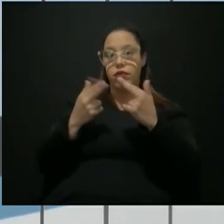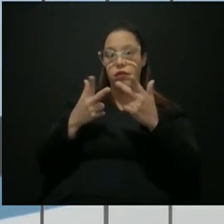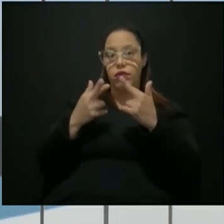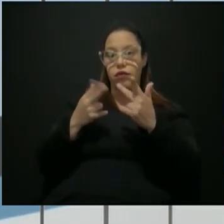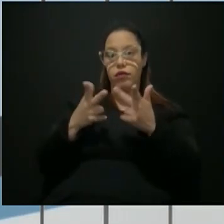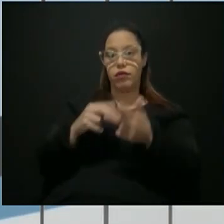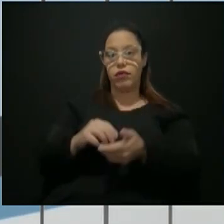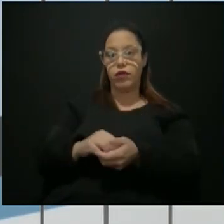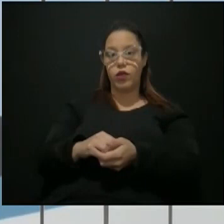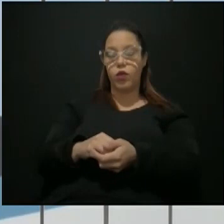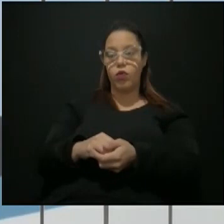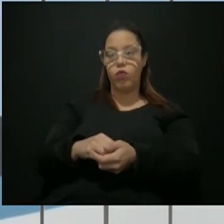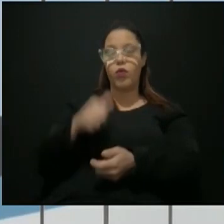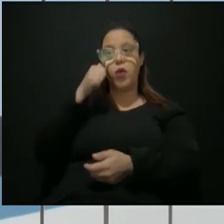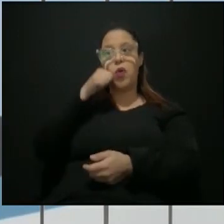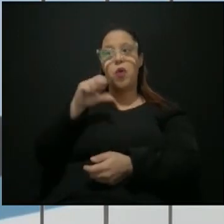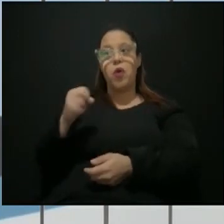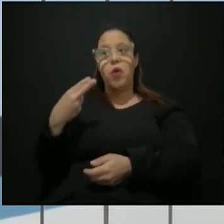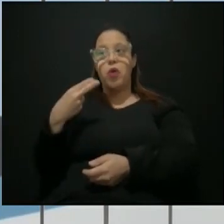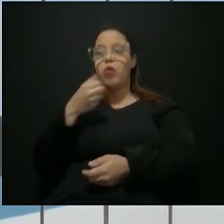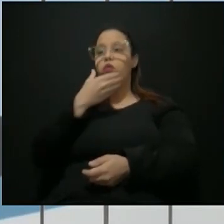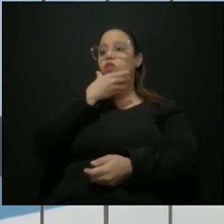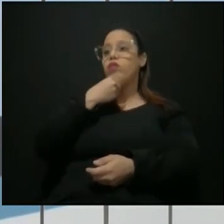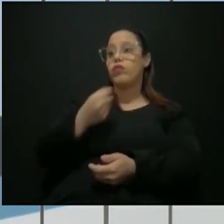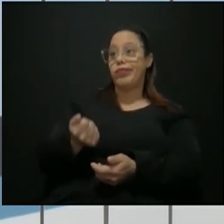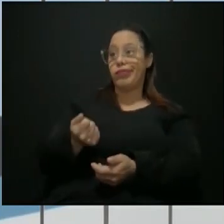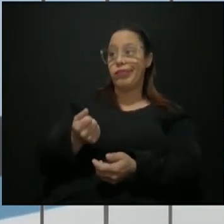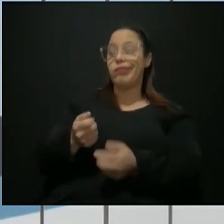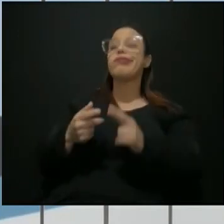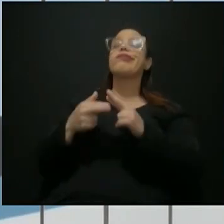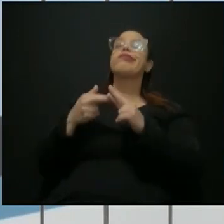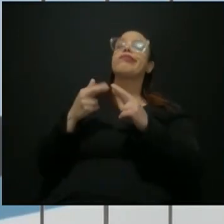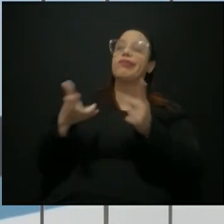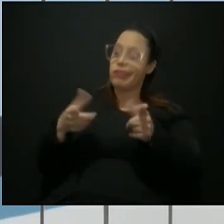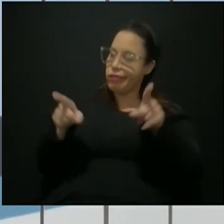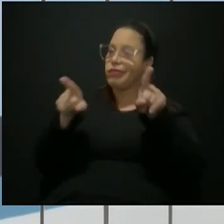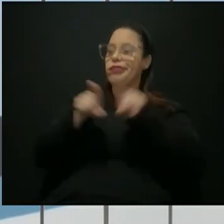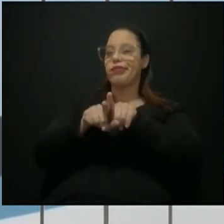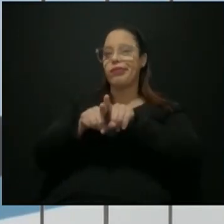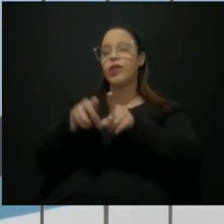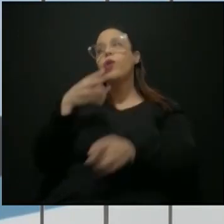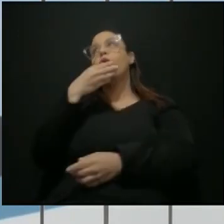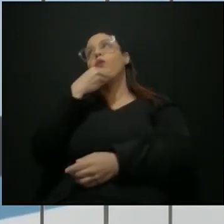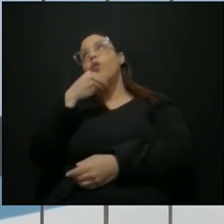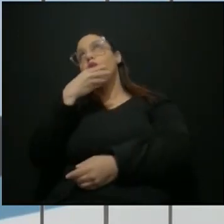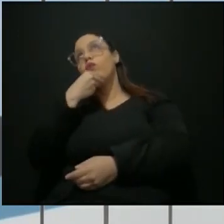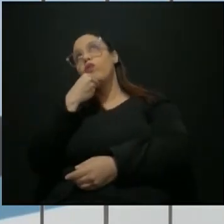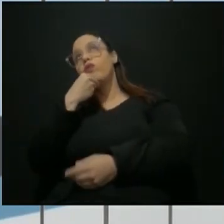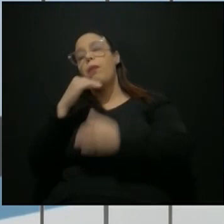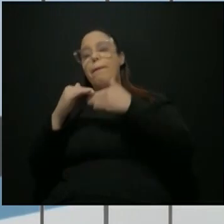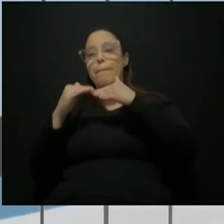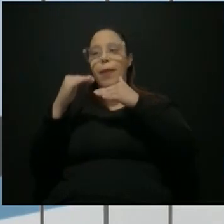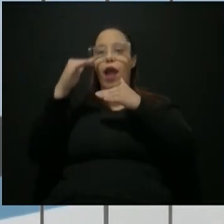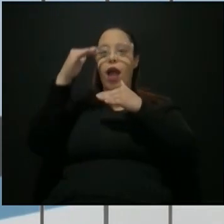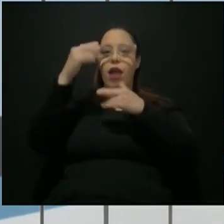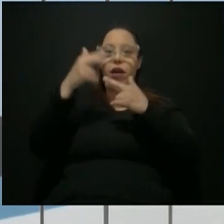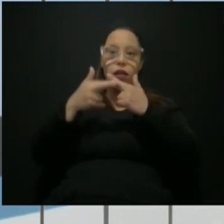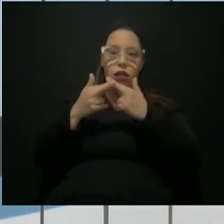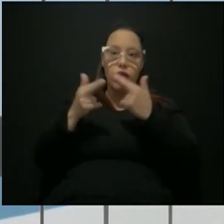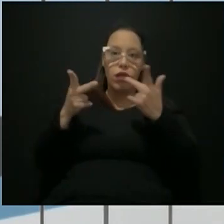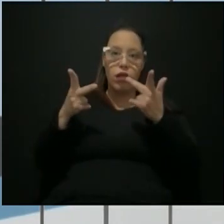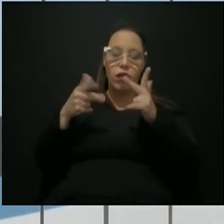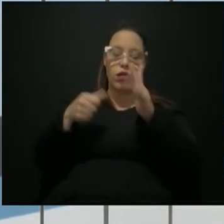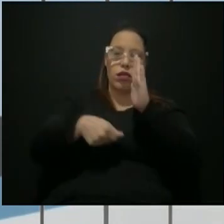sexo, né? Sexo masculino, sexo feminino. Os homens, eles têm maior diferença nas primeiras idades do